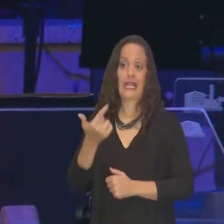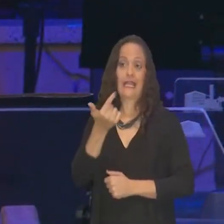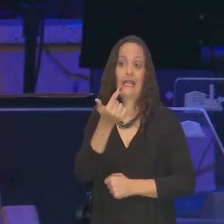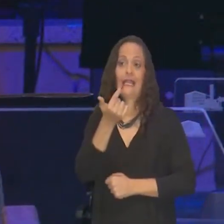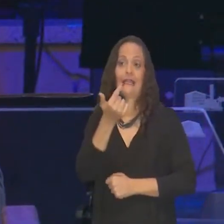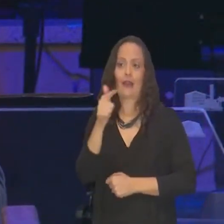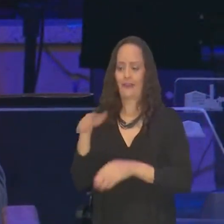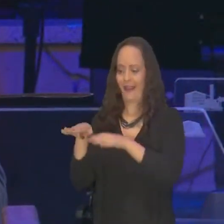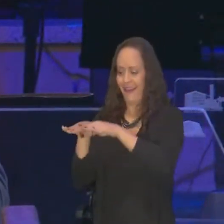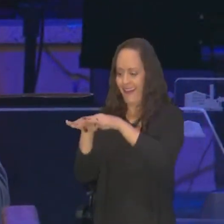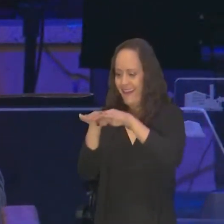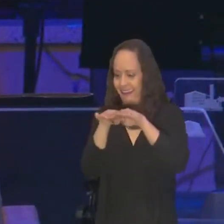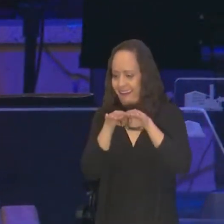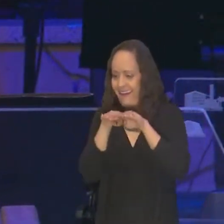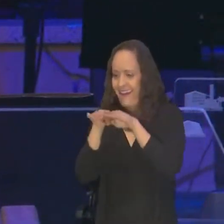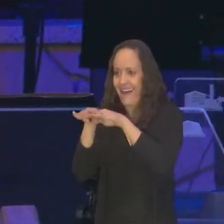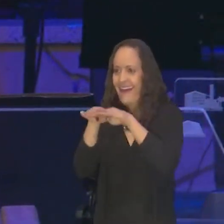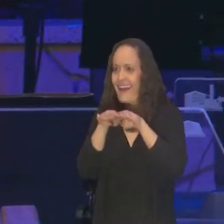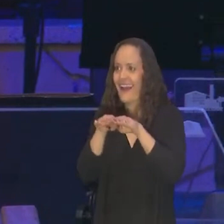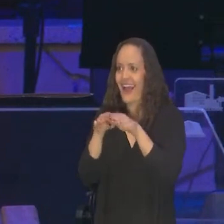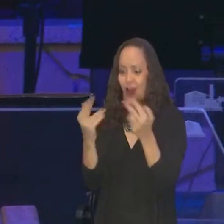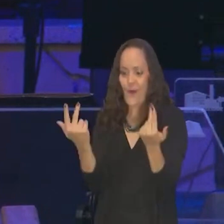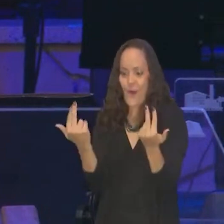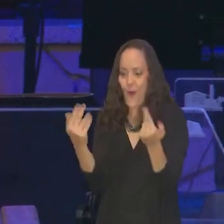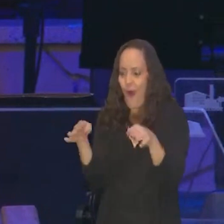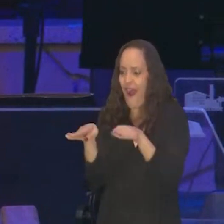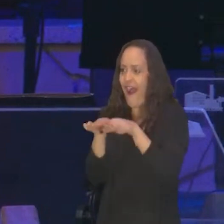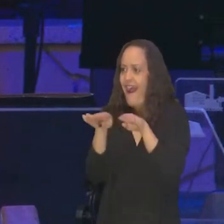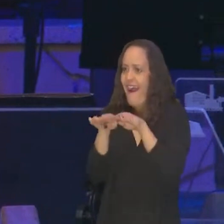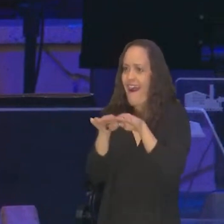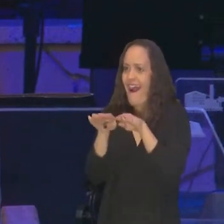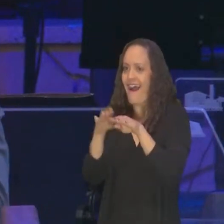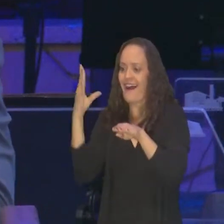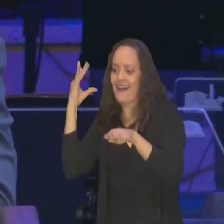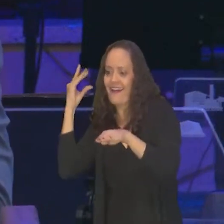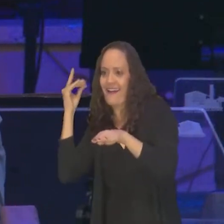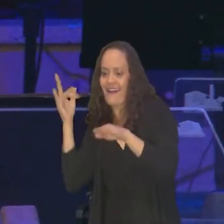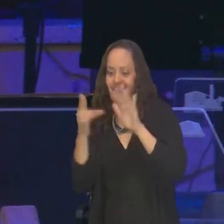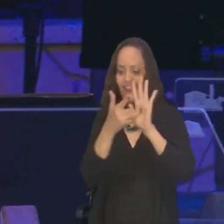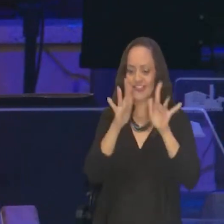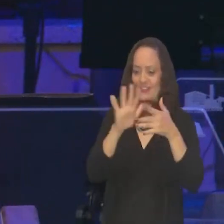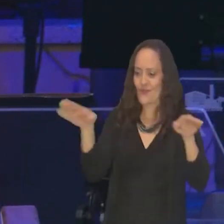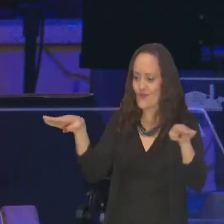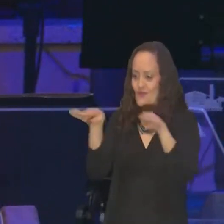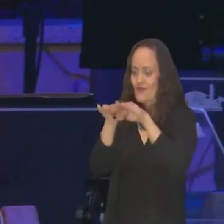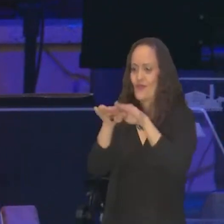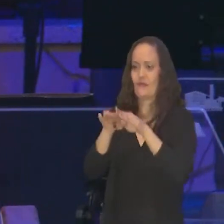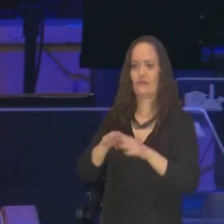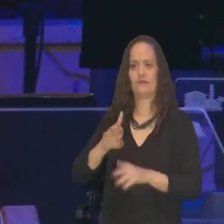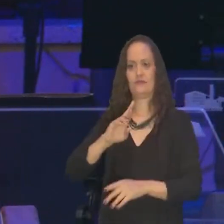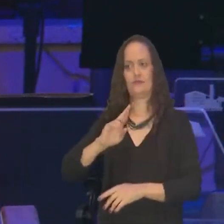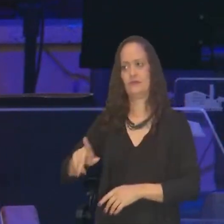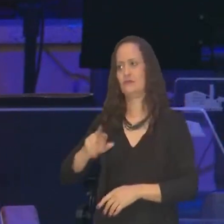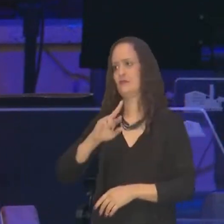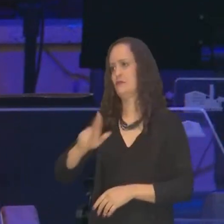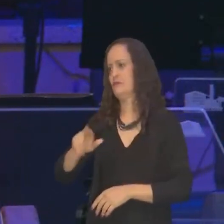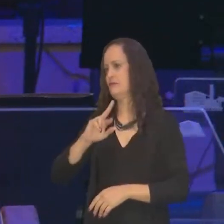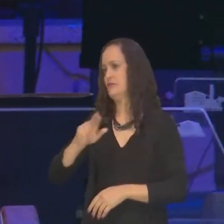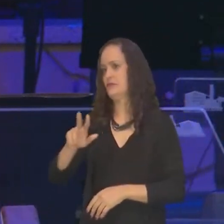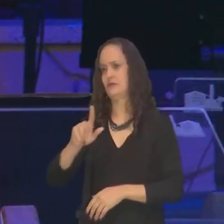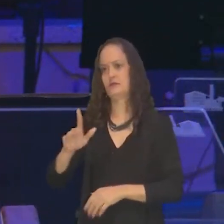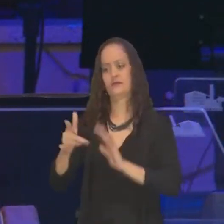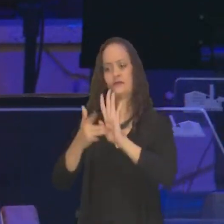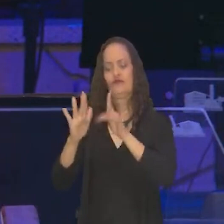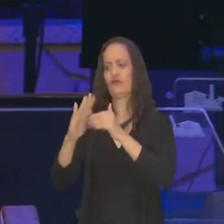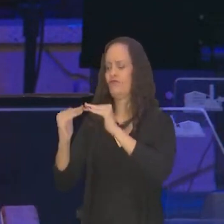paridade, irmão, não há igualdade nessa luta, não há. O poder de Cristo é total e